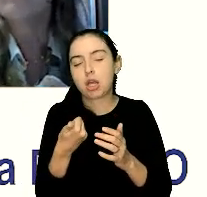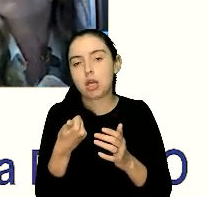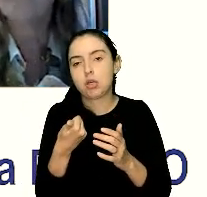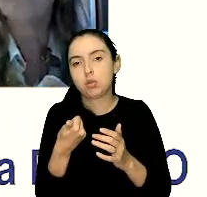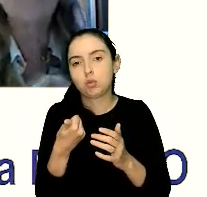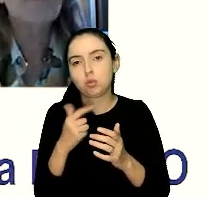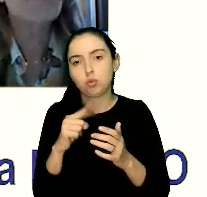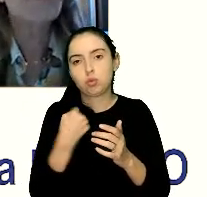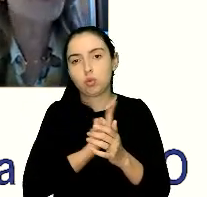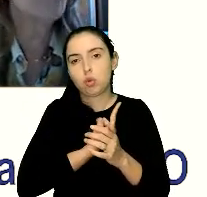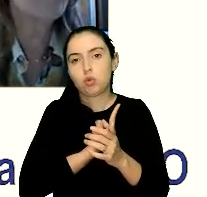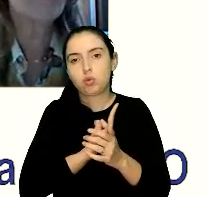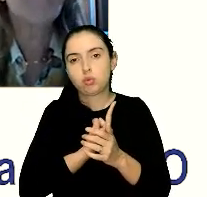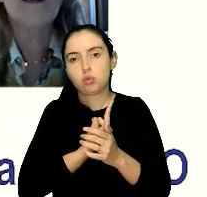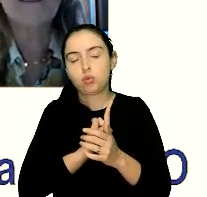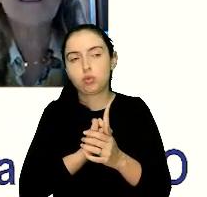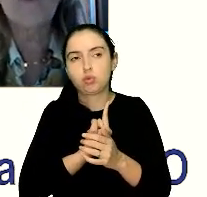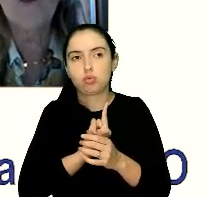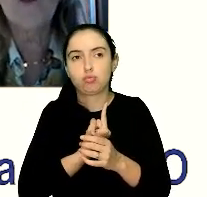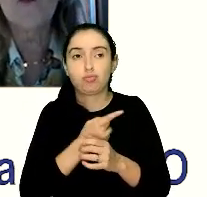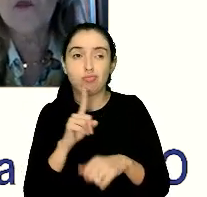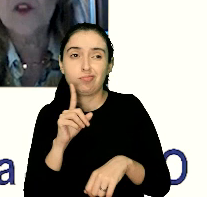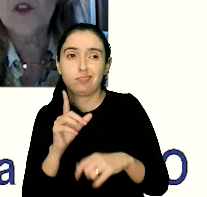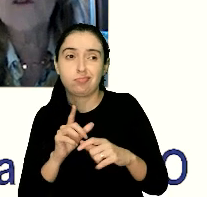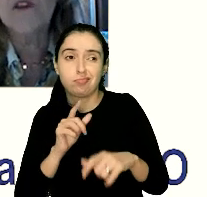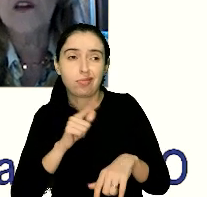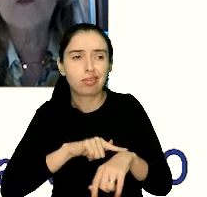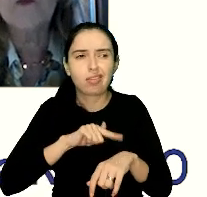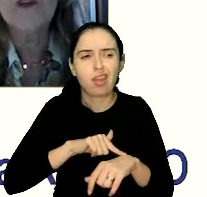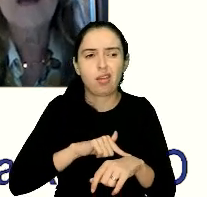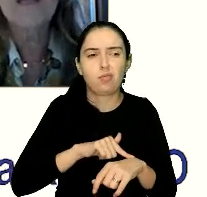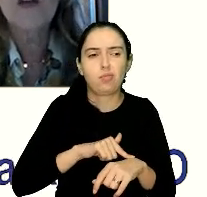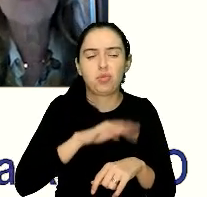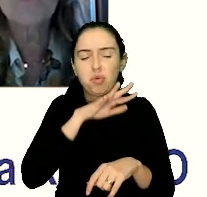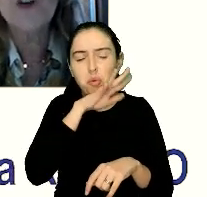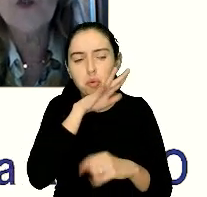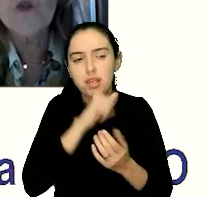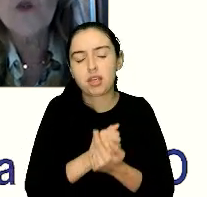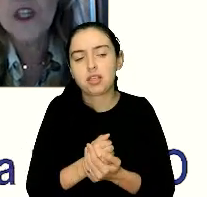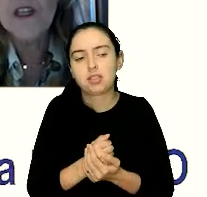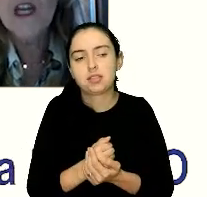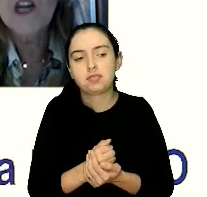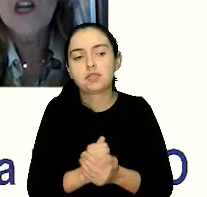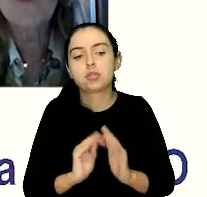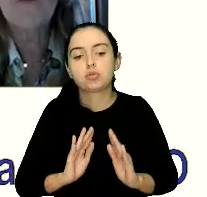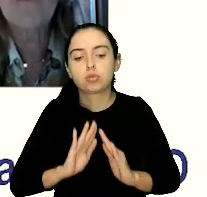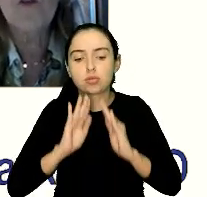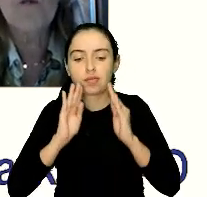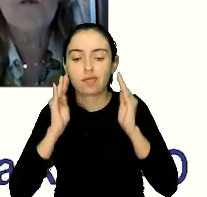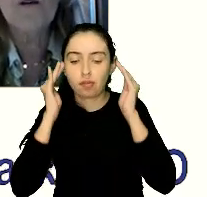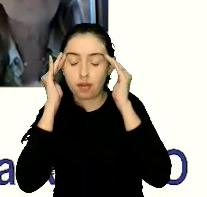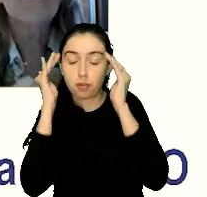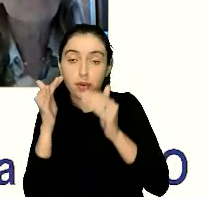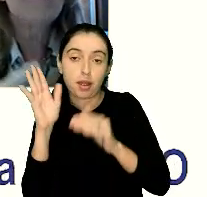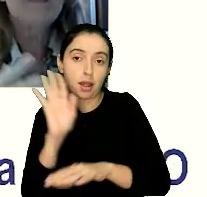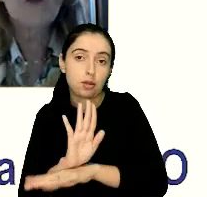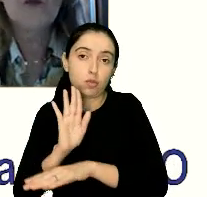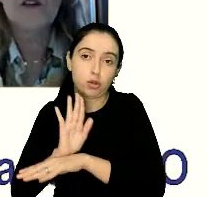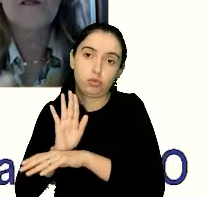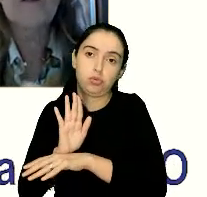nossos momentos, das nossas fases não boas, se nós tivermos quem nos ajude de uma